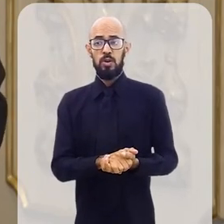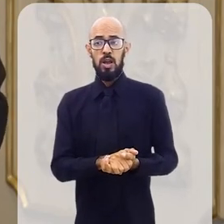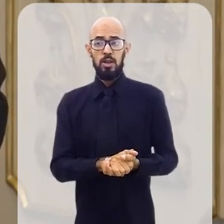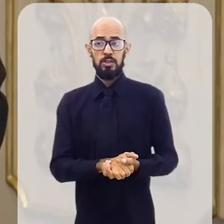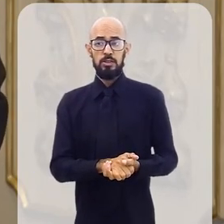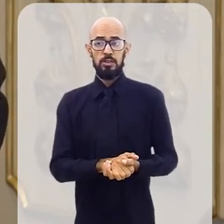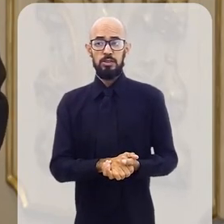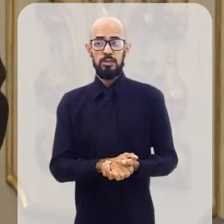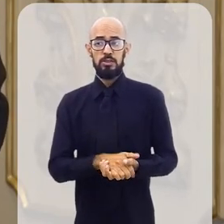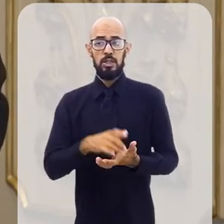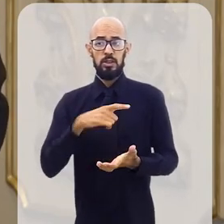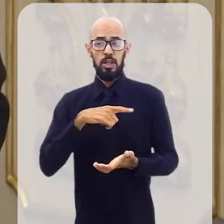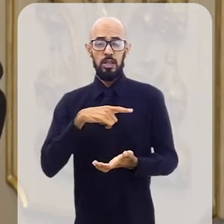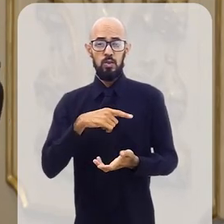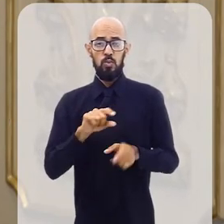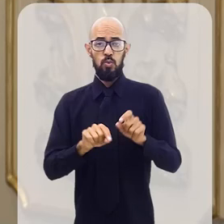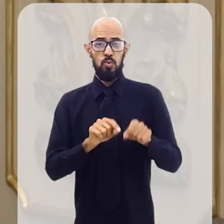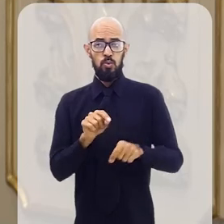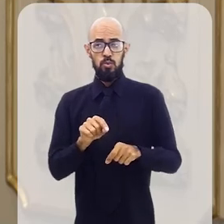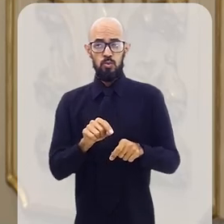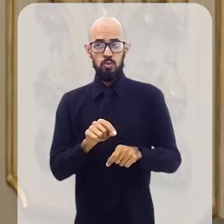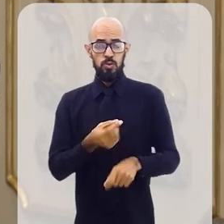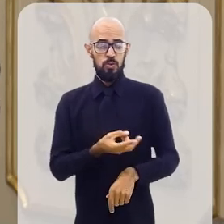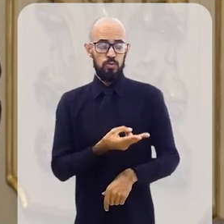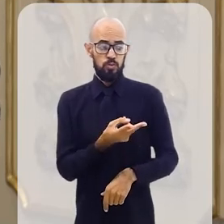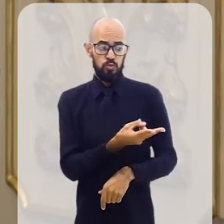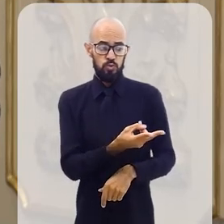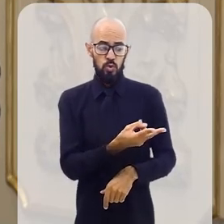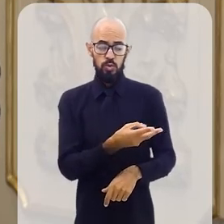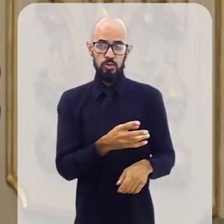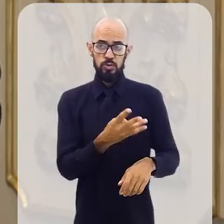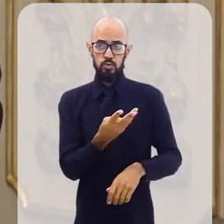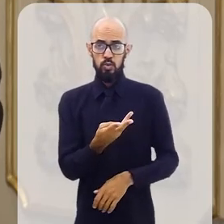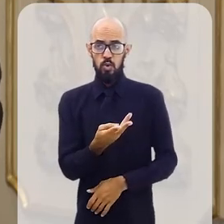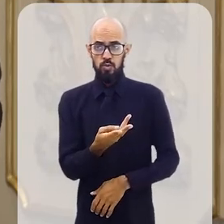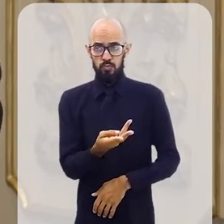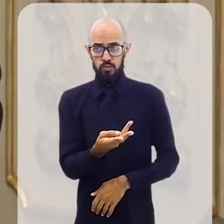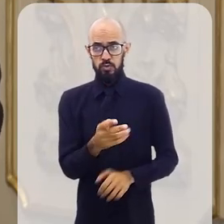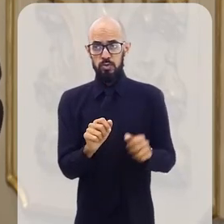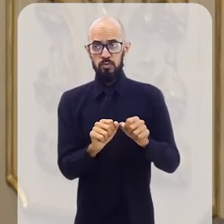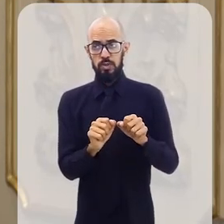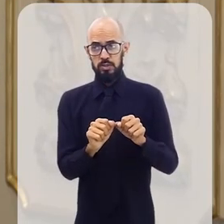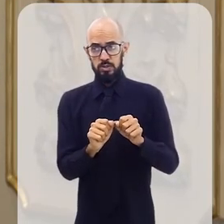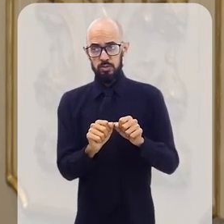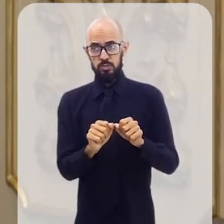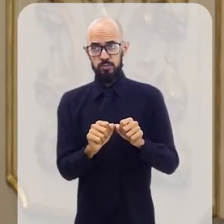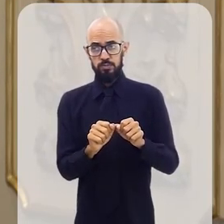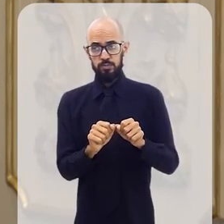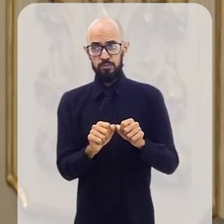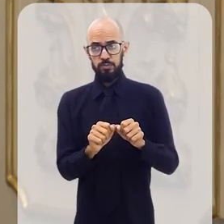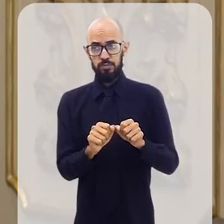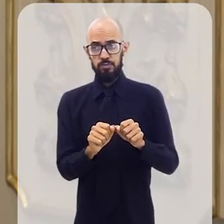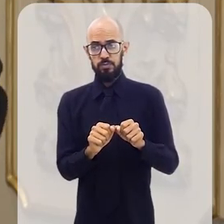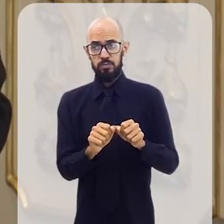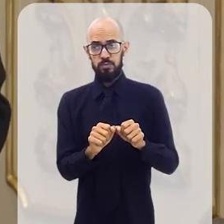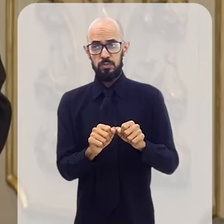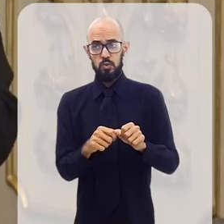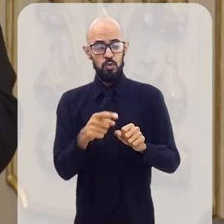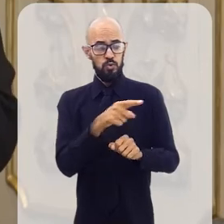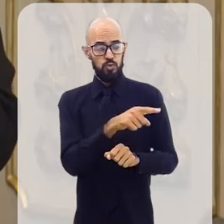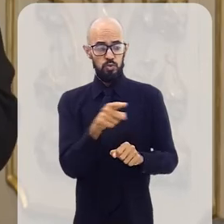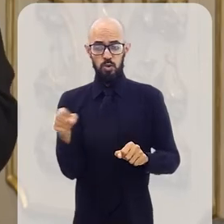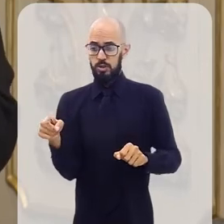a lição seria brantz são os é o que são os noivos que estão Celebrando é porque estão dizer um sim